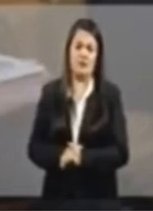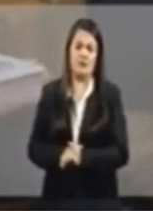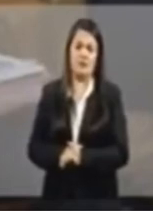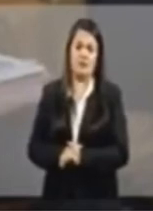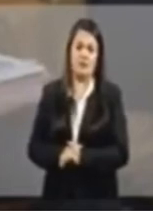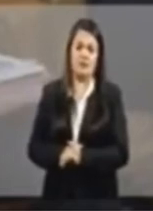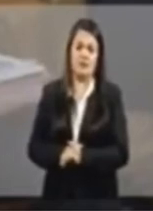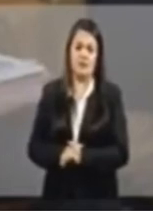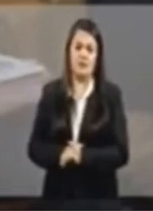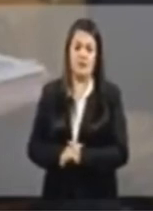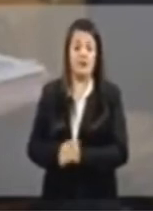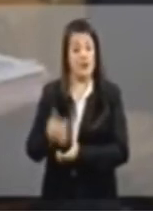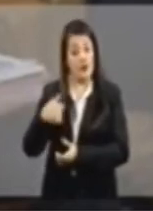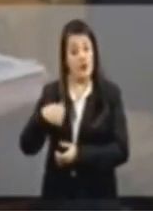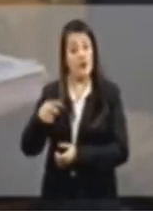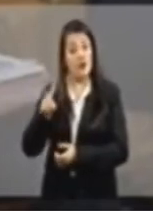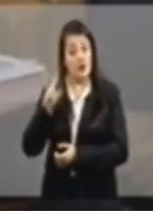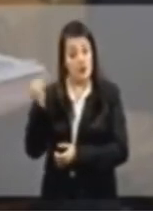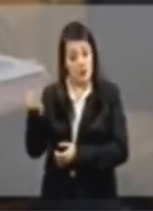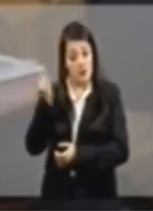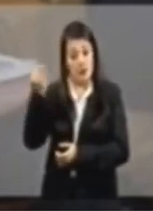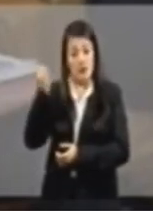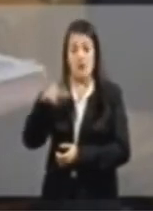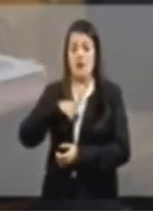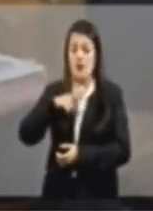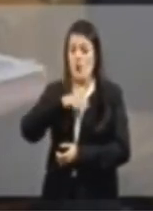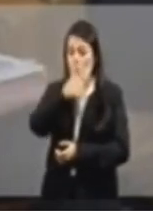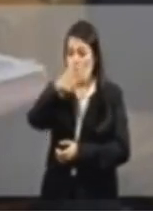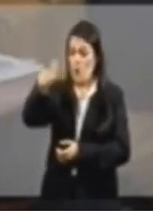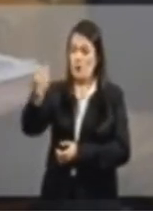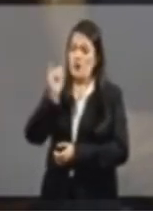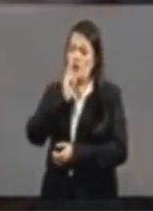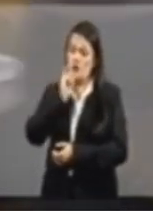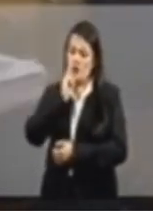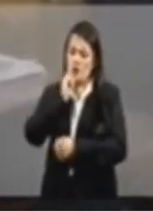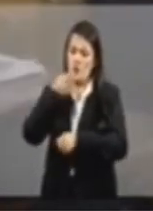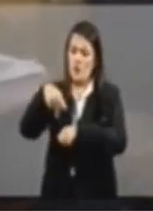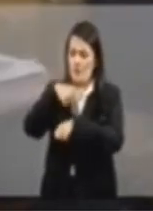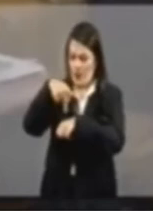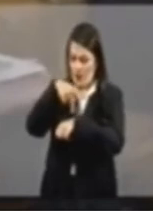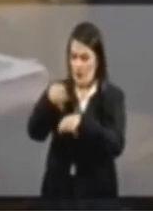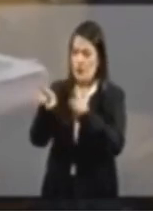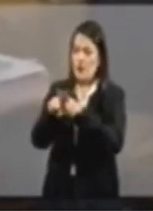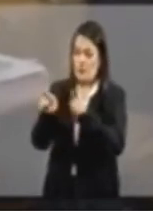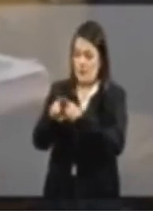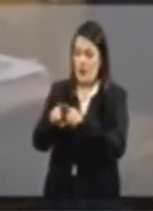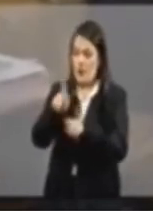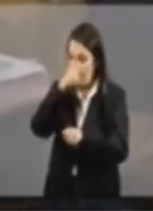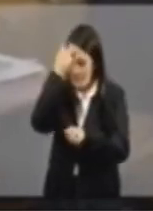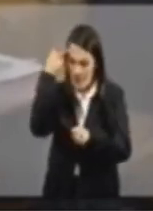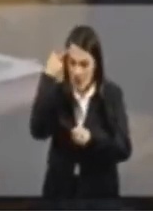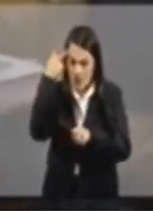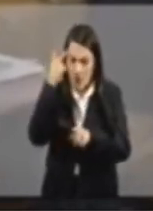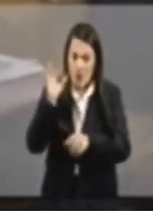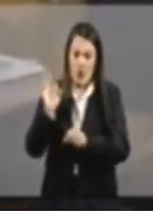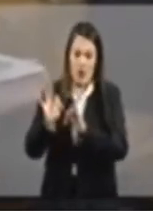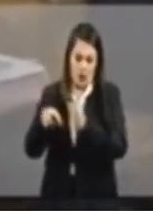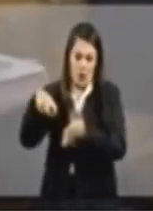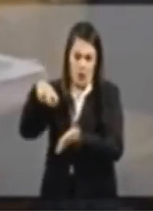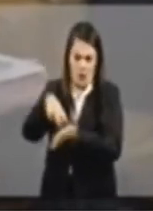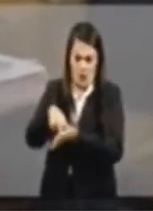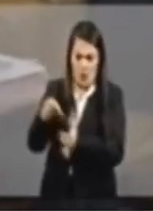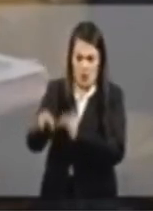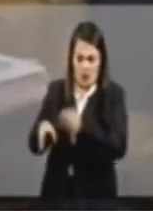vale lembrar que são diversos países em que a pessoa condenada à mesma tela condenado à pena privativa de liberdade